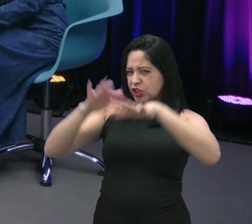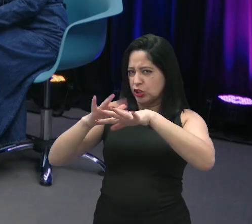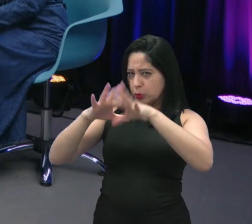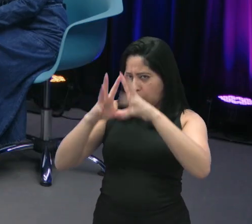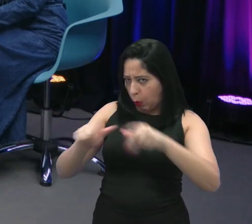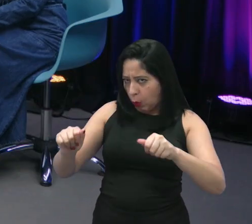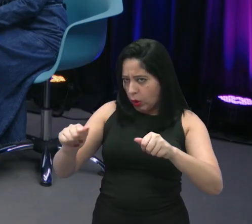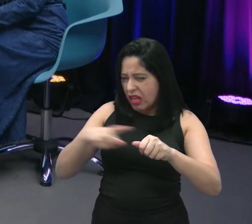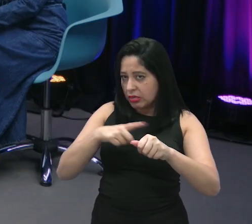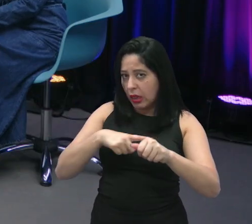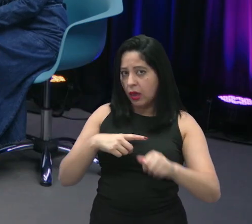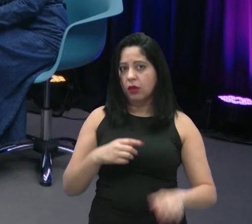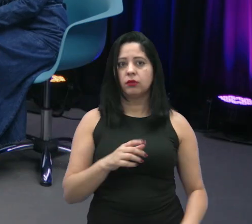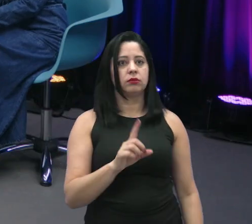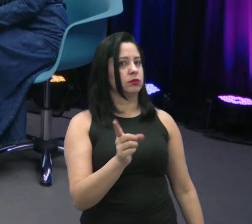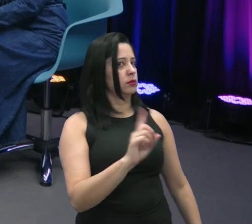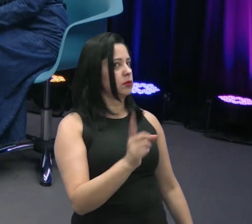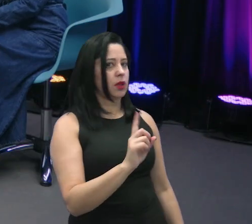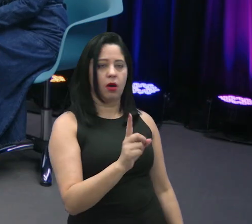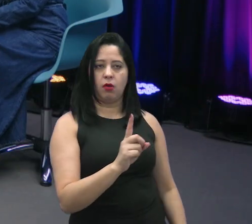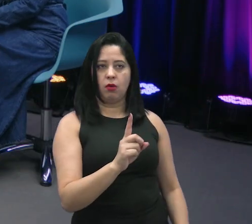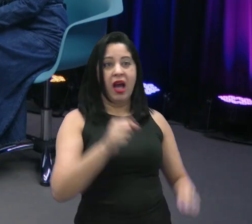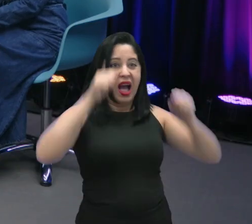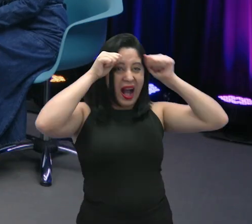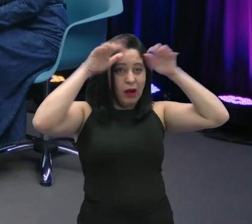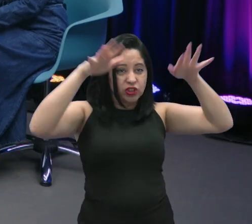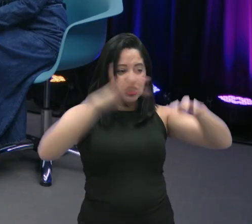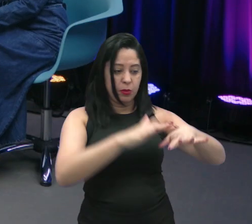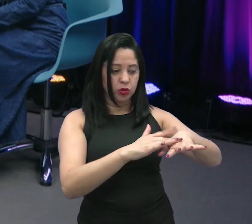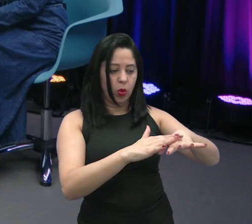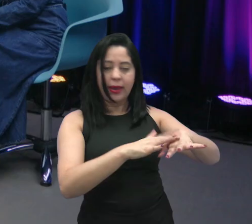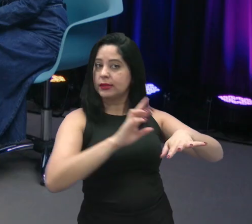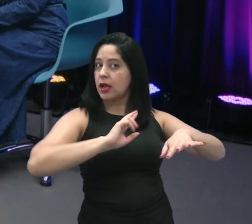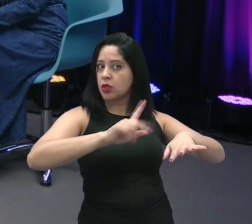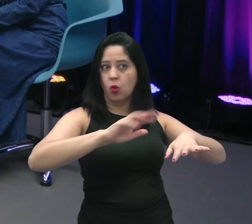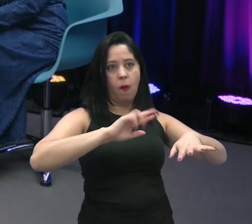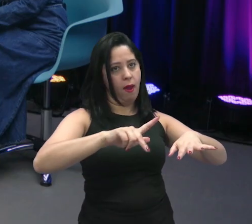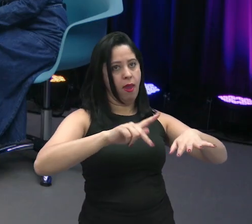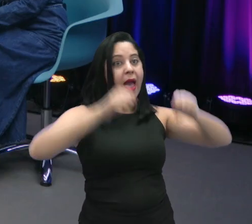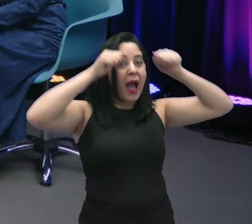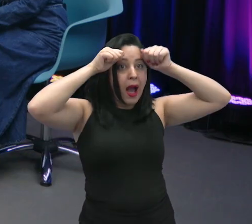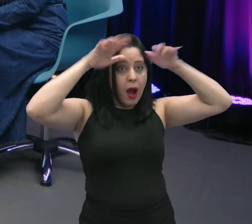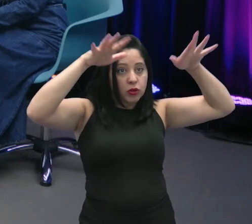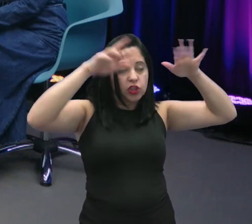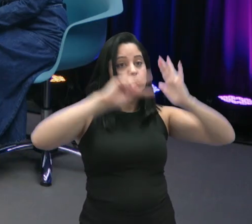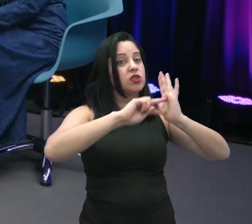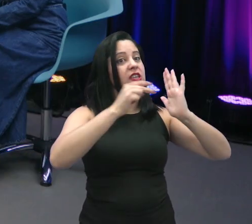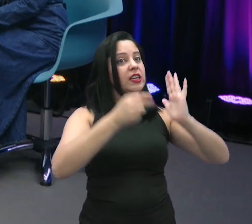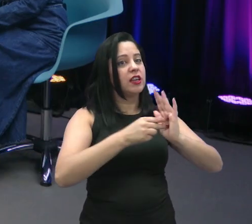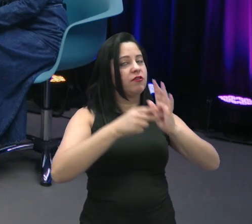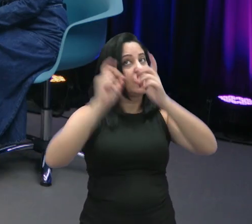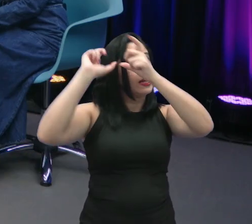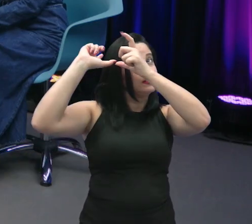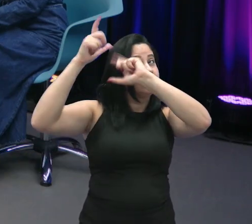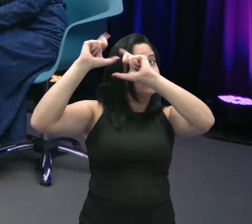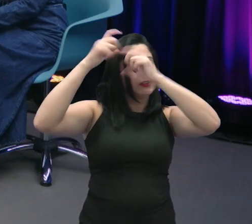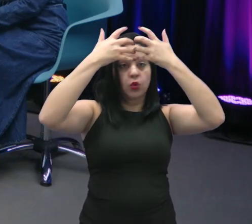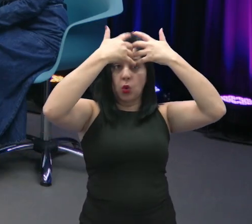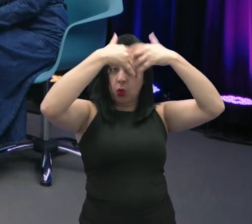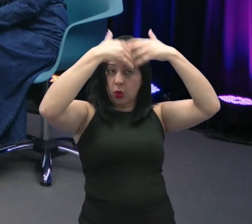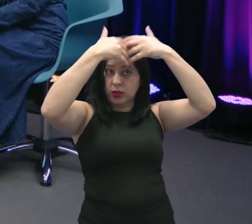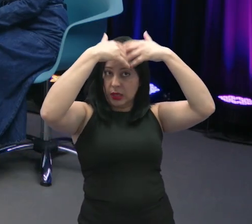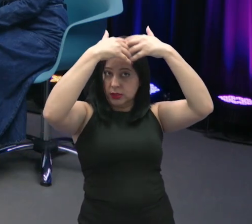Não, é até importante você citar isso, porque o autismo não é uma doença, né? Ele é um transtorno do neurodesenvolvimento, ele é